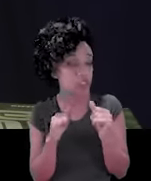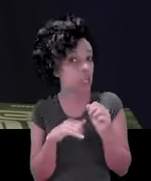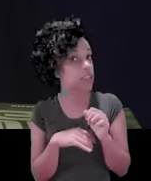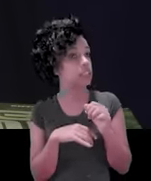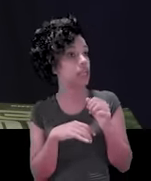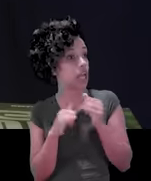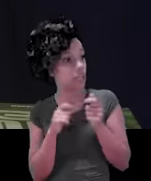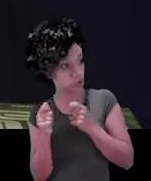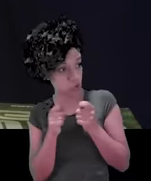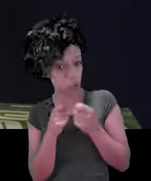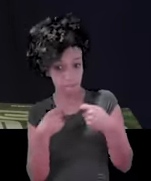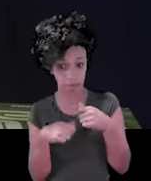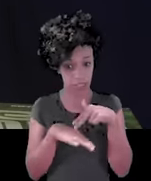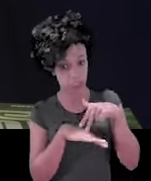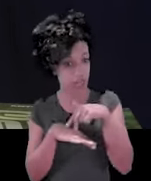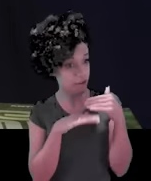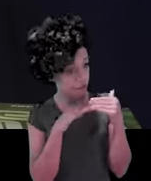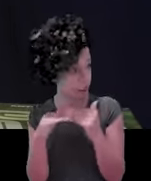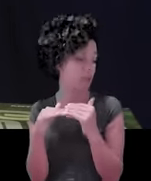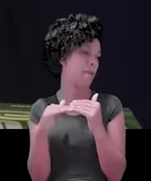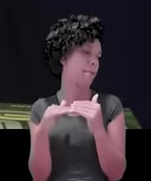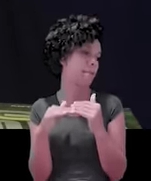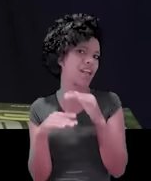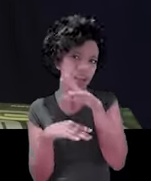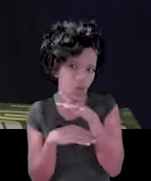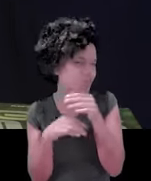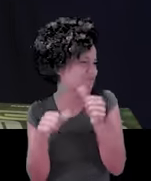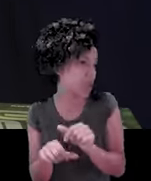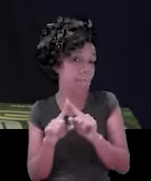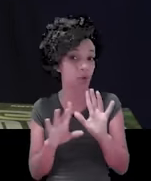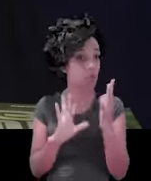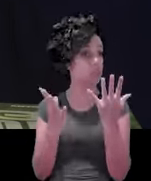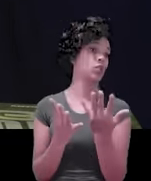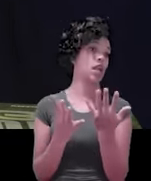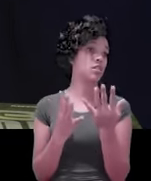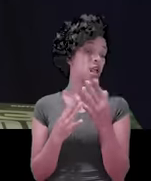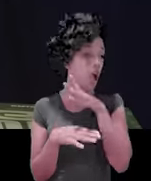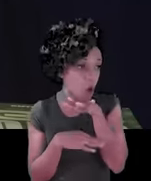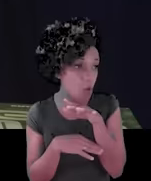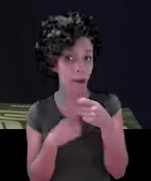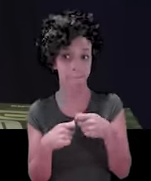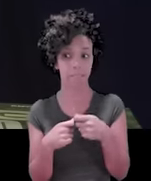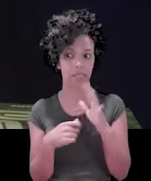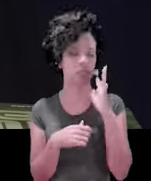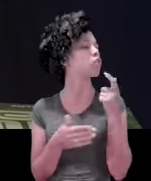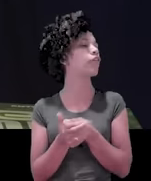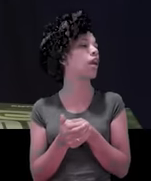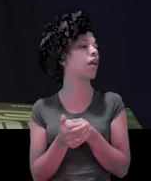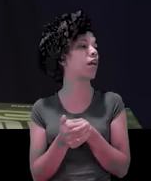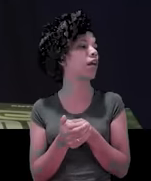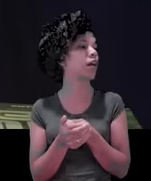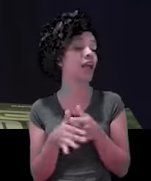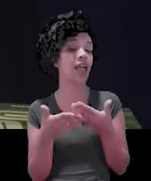se existe energia controlar tudo a gente precisa aqui você tem leite agulha já ruim ou qualquer coisa acontece quando é coisa ruim acontece Você tem uma